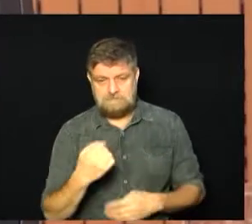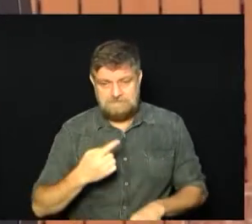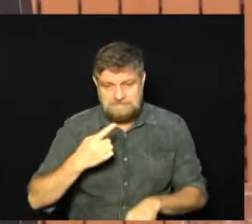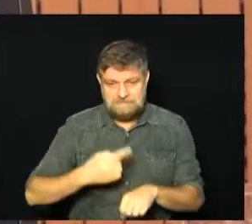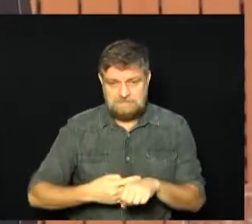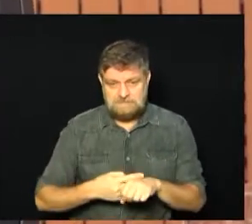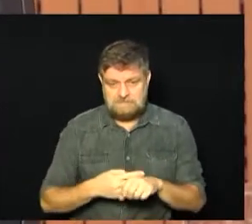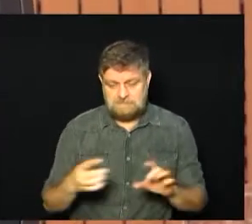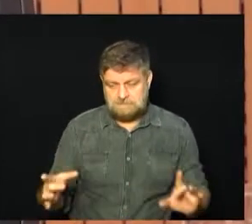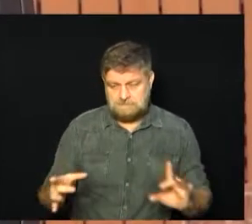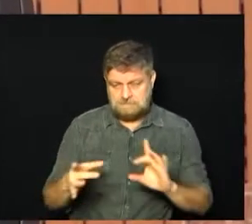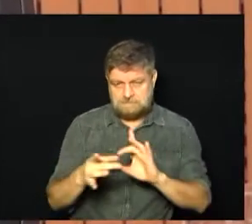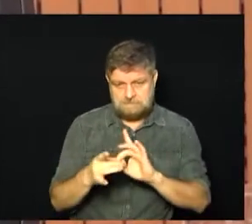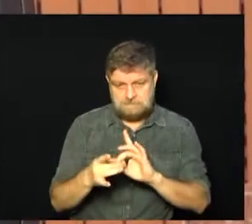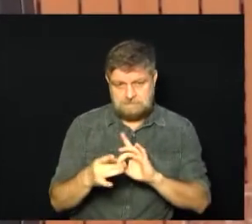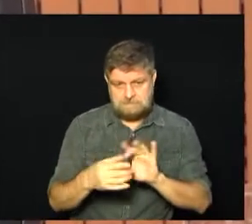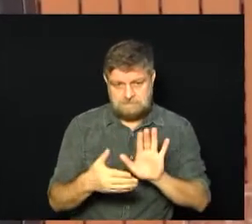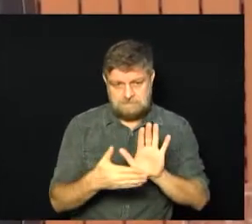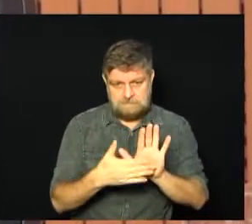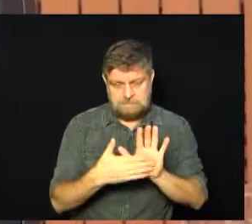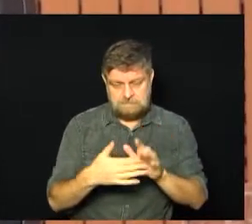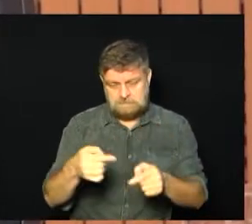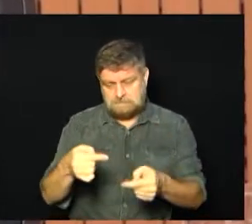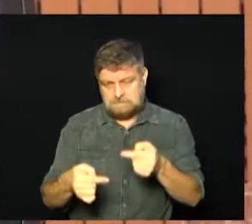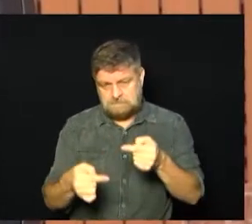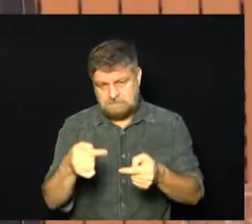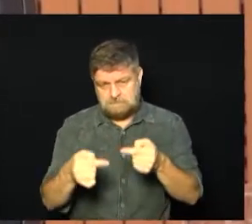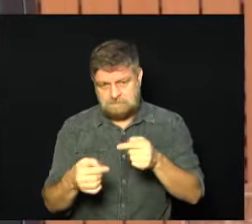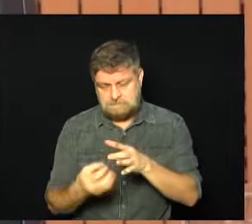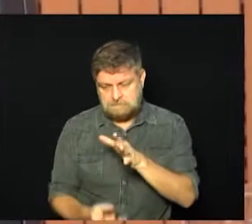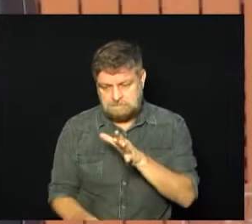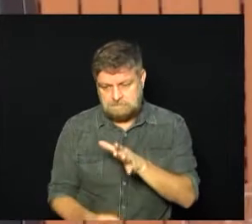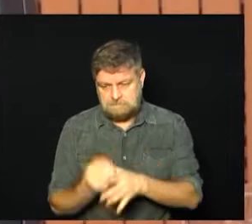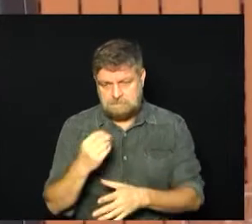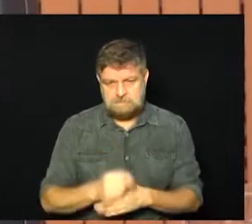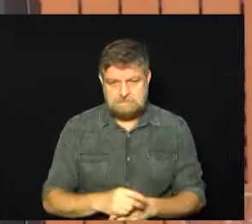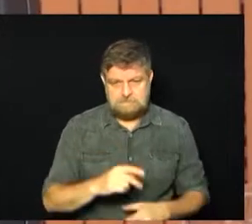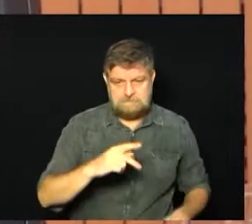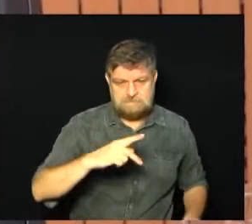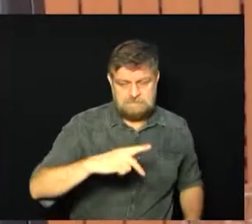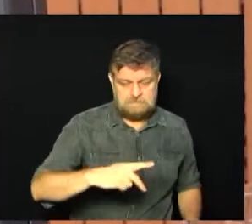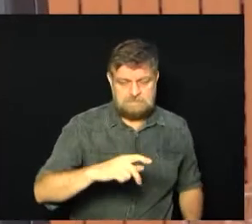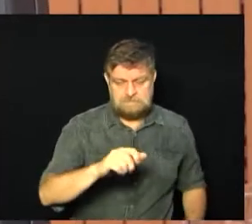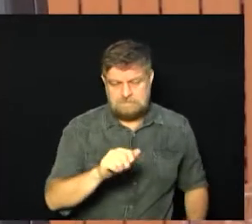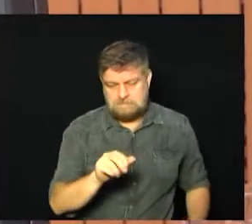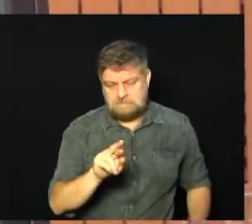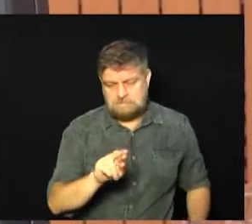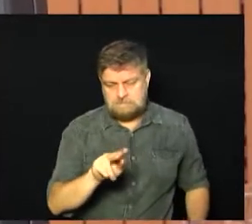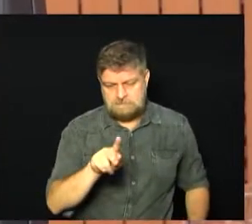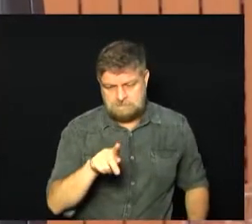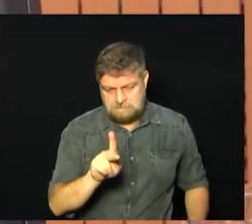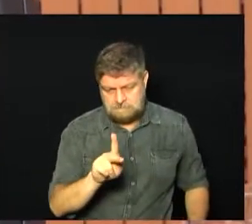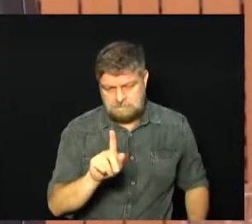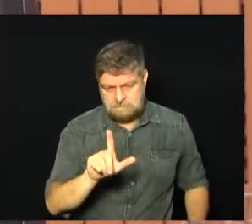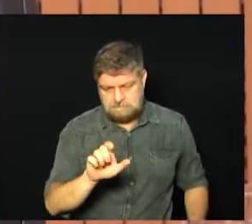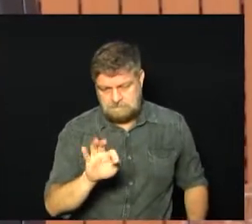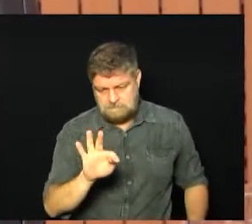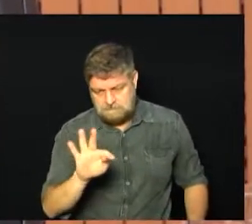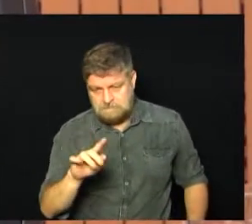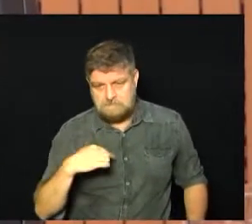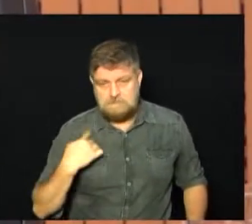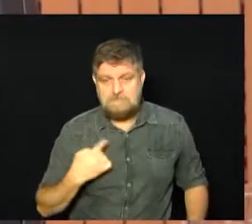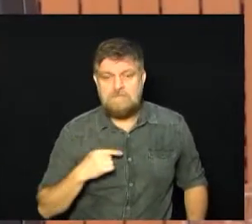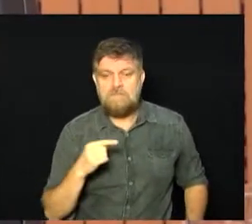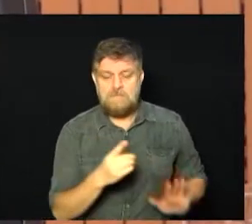para discutir um propósito de implementar o parklet, que a Mariana vai fazer a apresentação do que nós estamos alterando